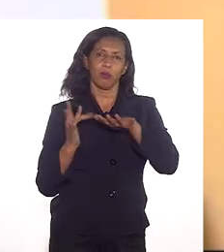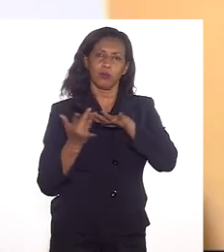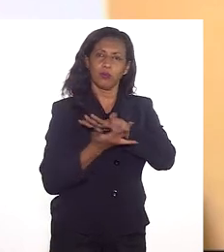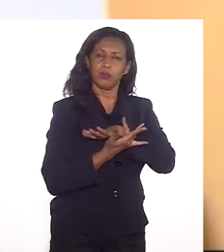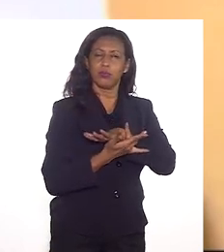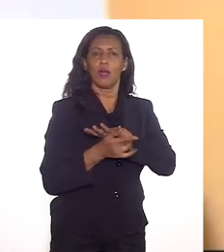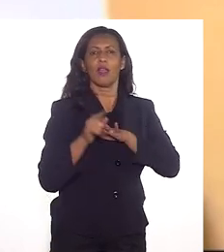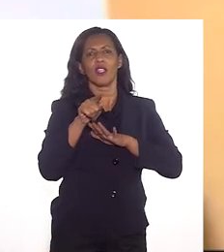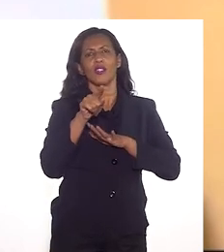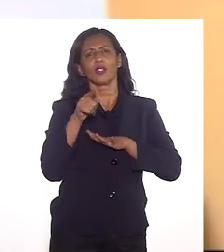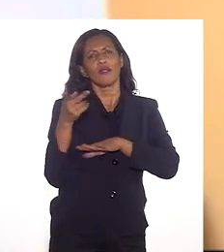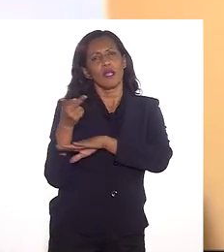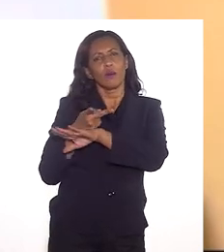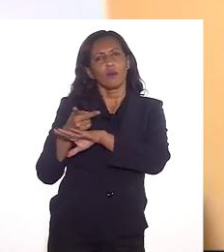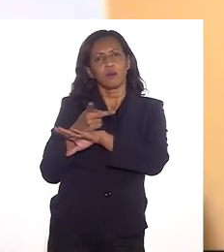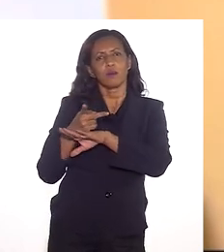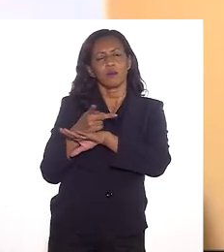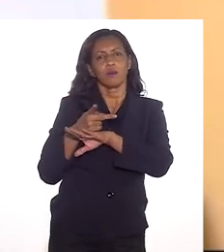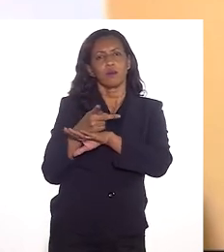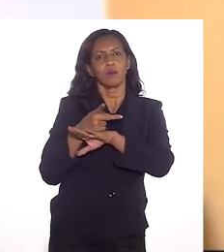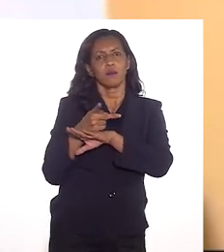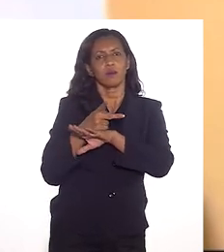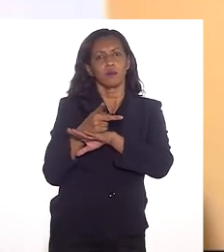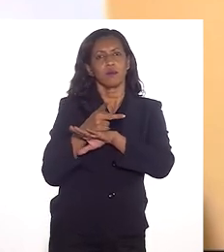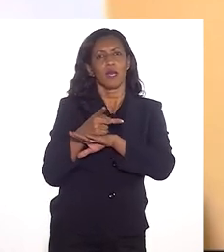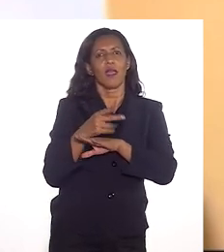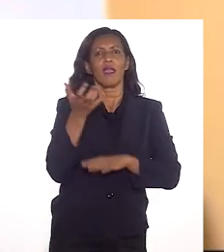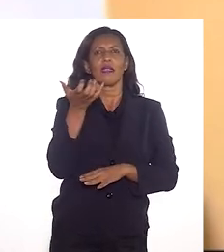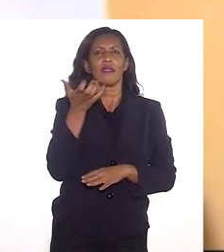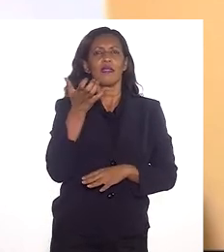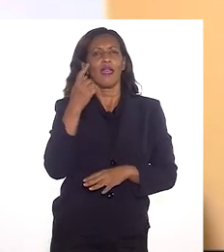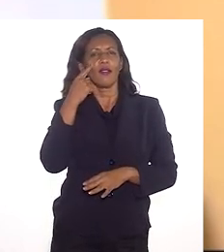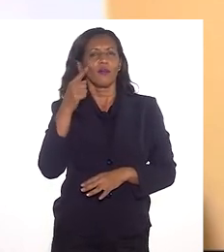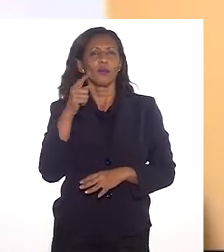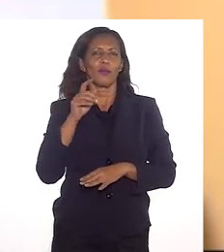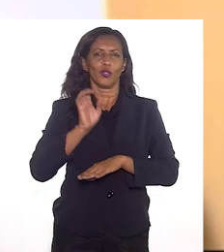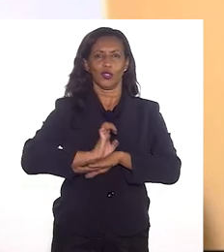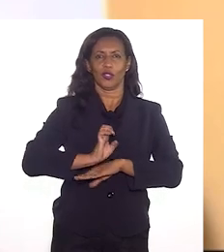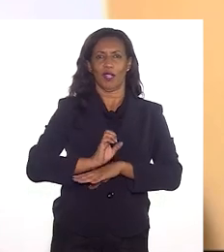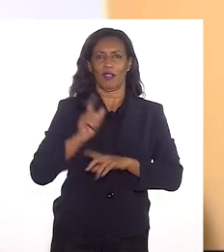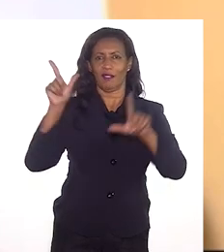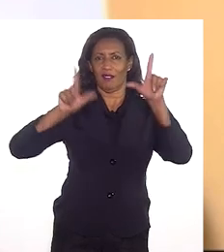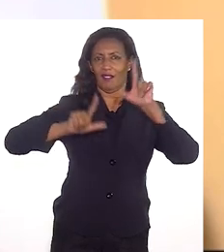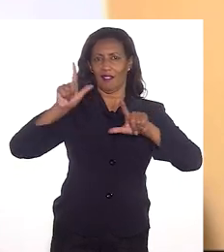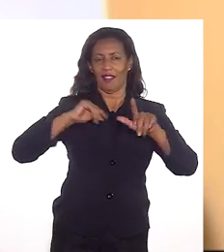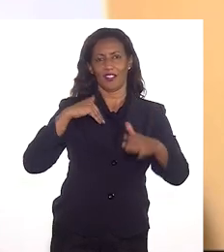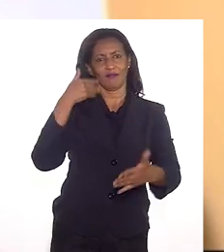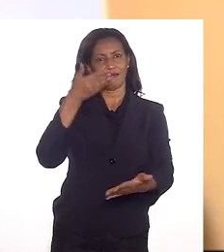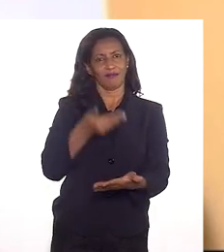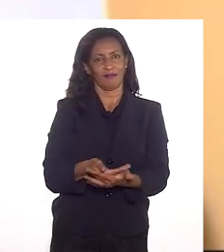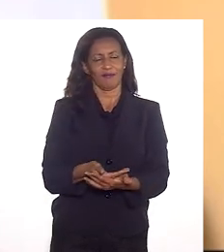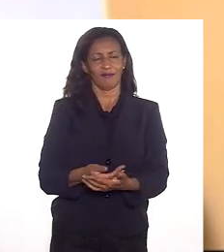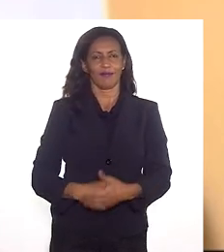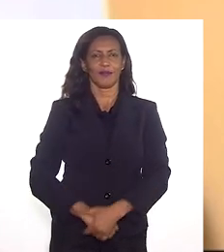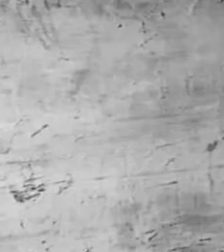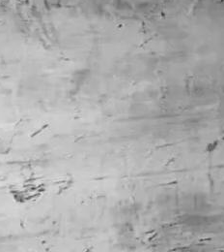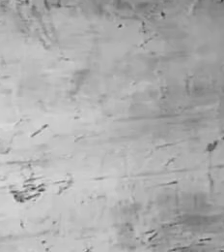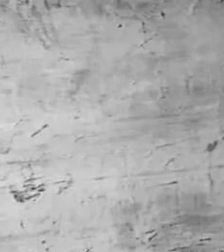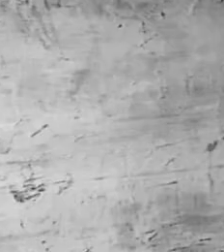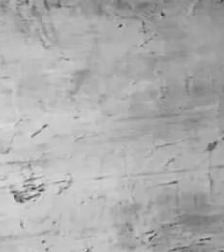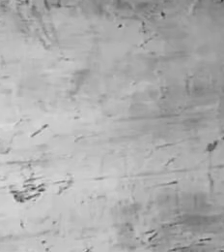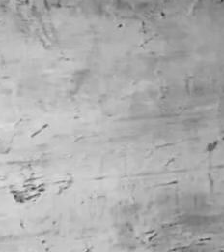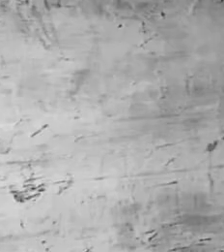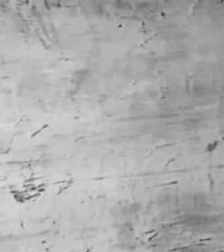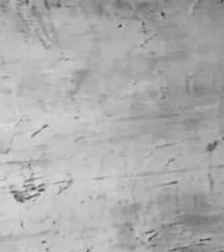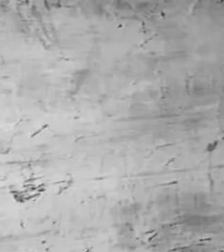nas principais plataformas de áudio. É só você buscar pelo podcast Quero Discutir o Meu Estado. TV Alerj, o canal do Povo. Até a próxima.